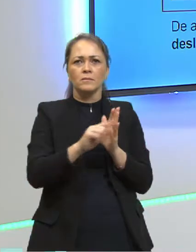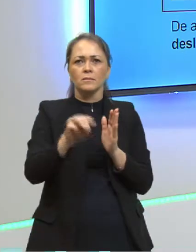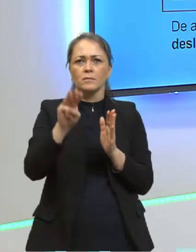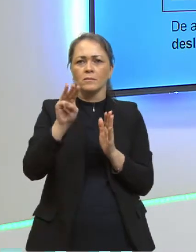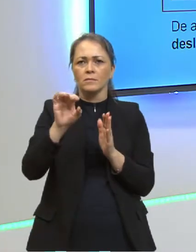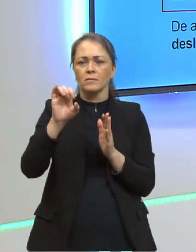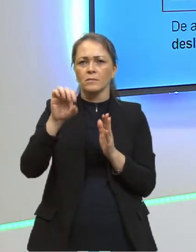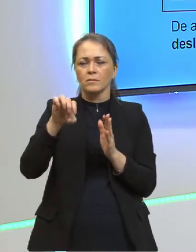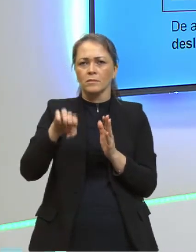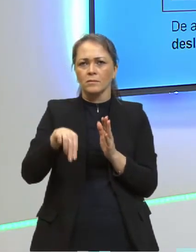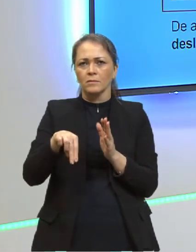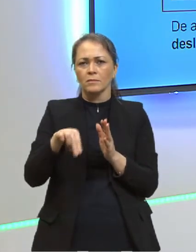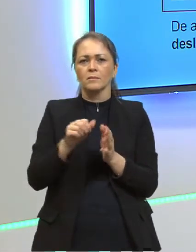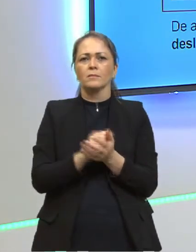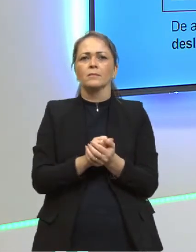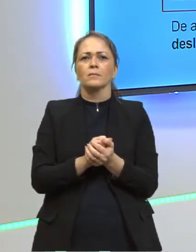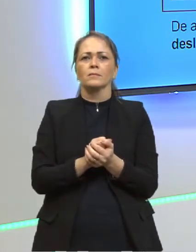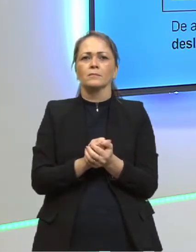certo?